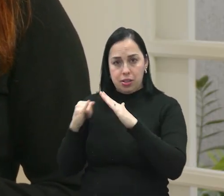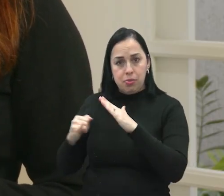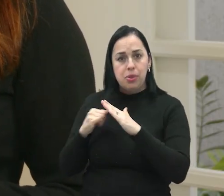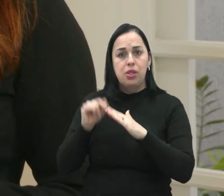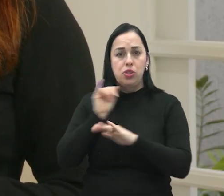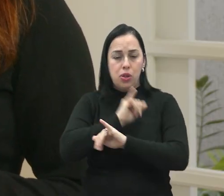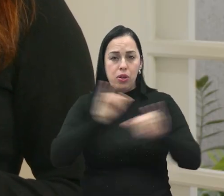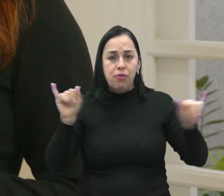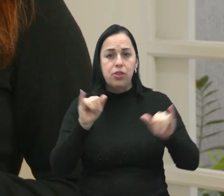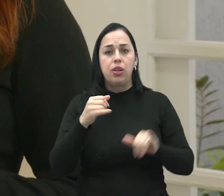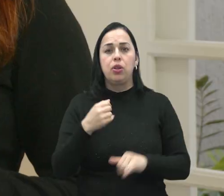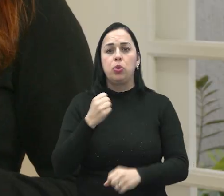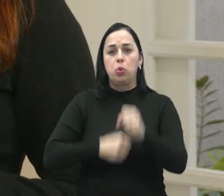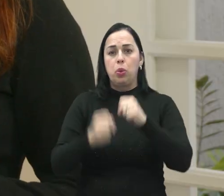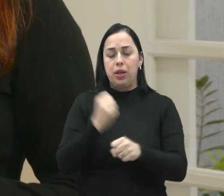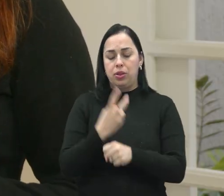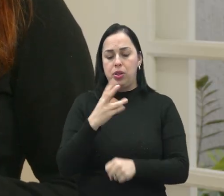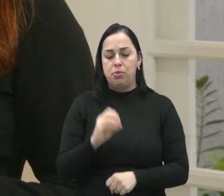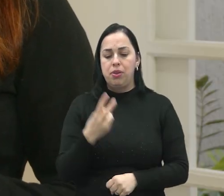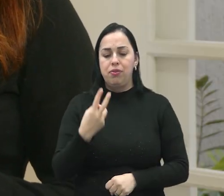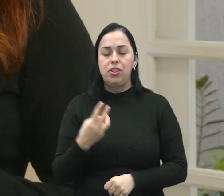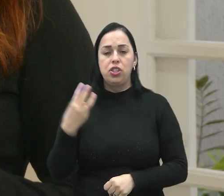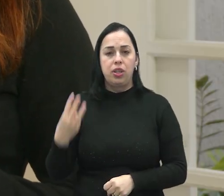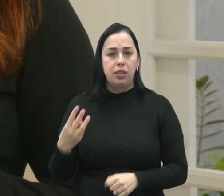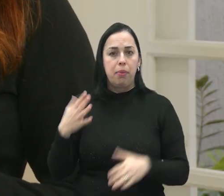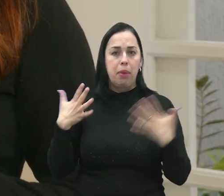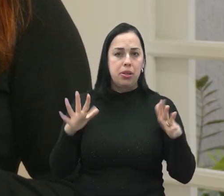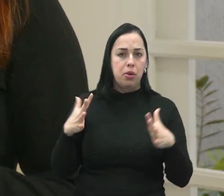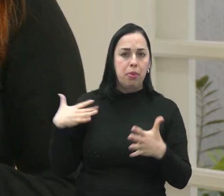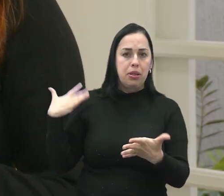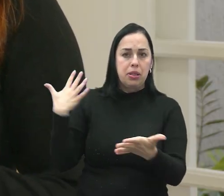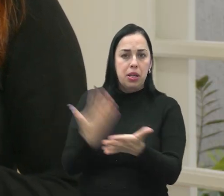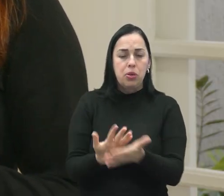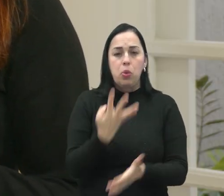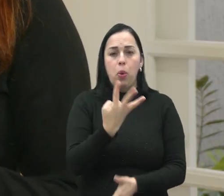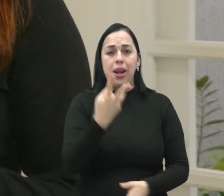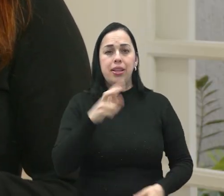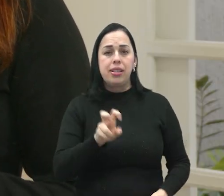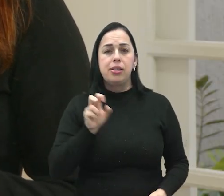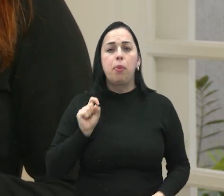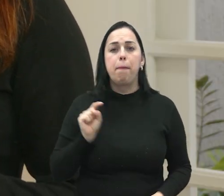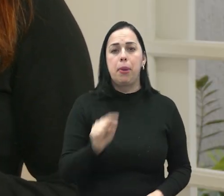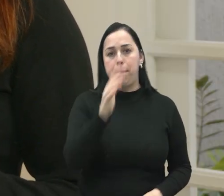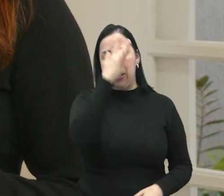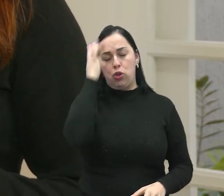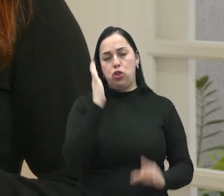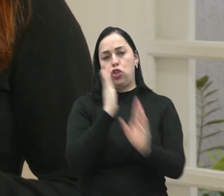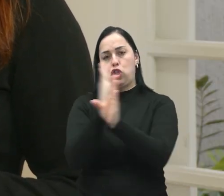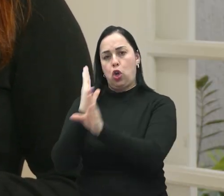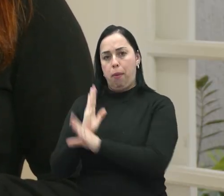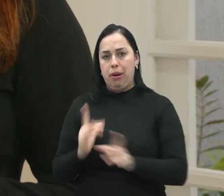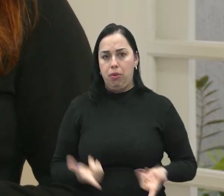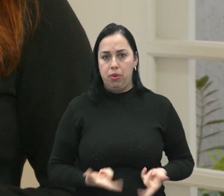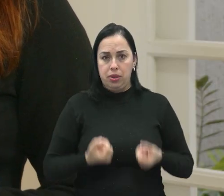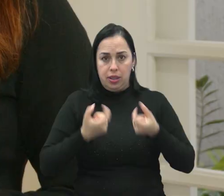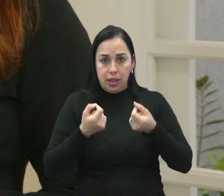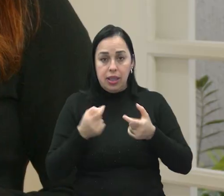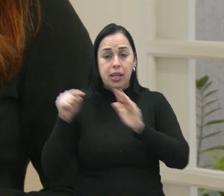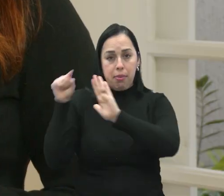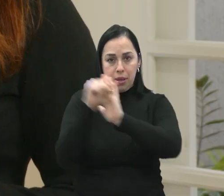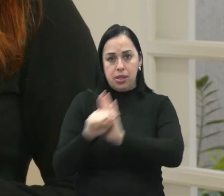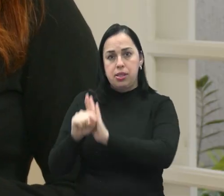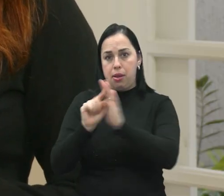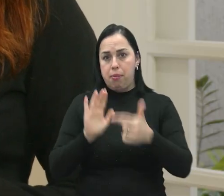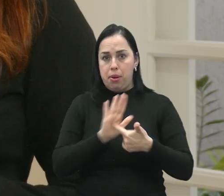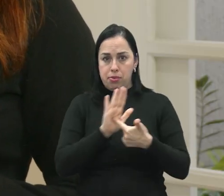desde 2023, por ano, são mais de 45 mil pessoas diagnosticadas. Ainda de acordo com as